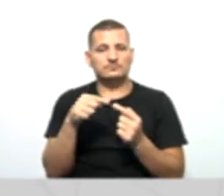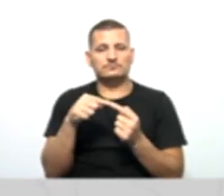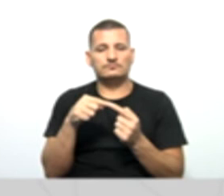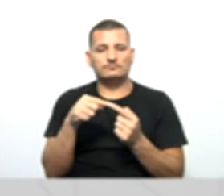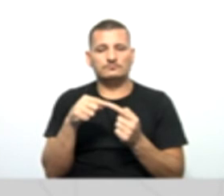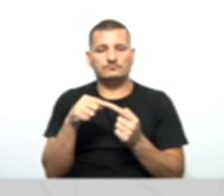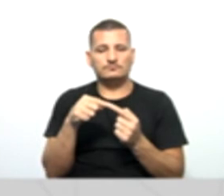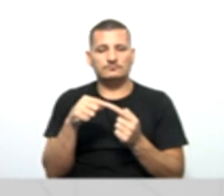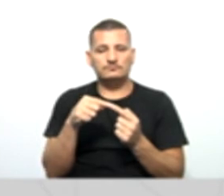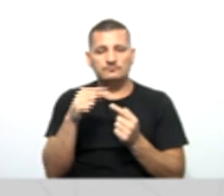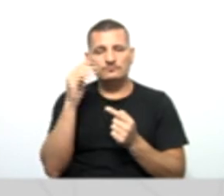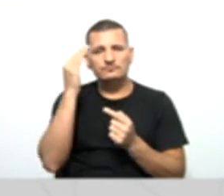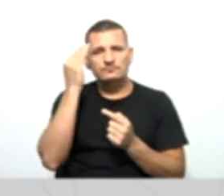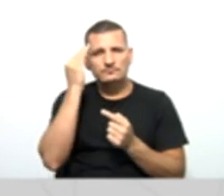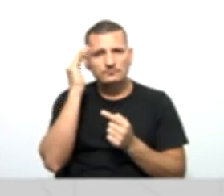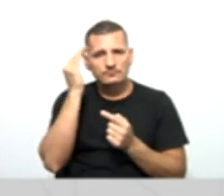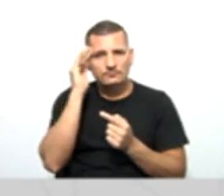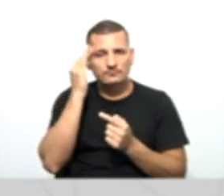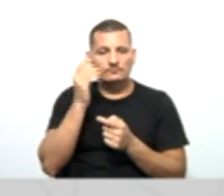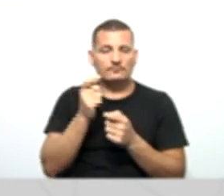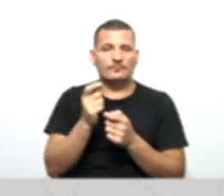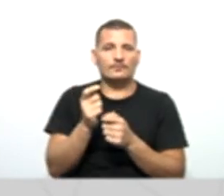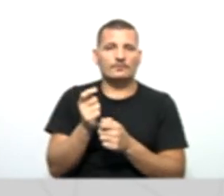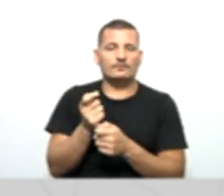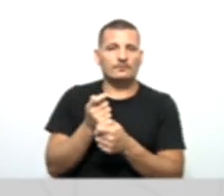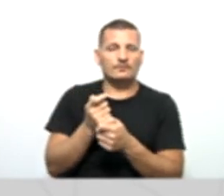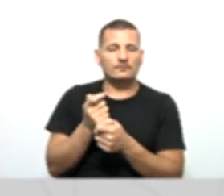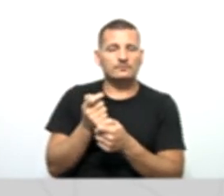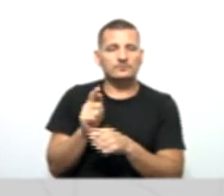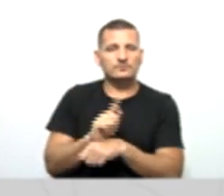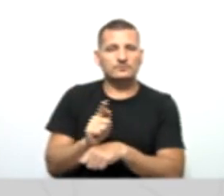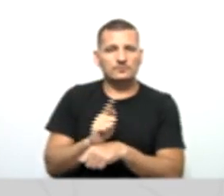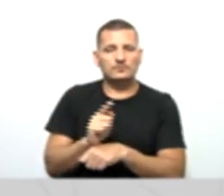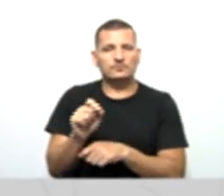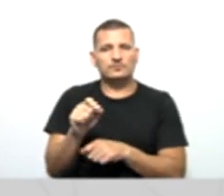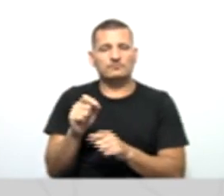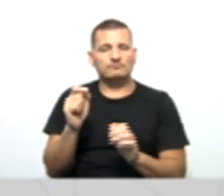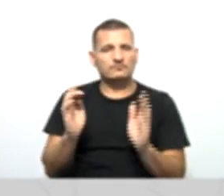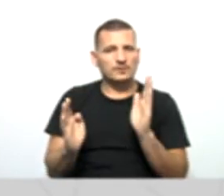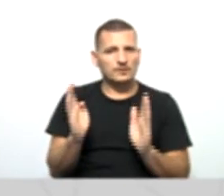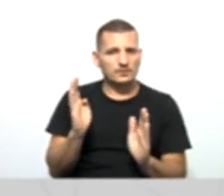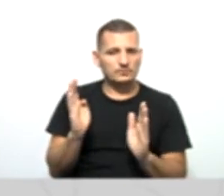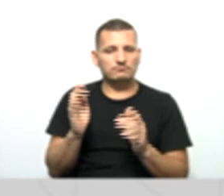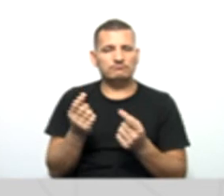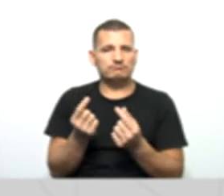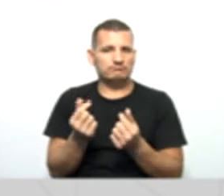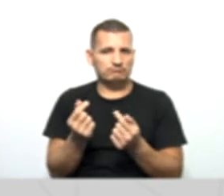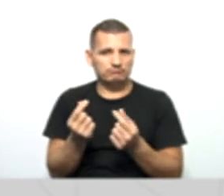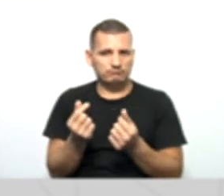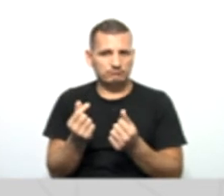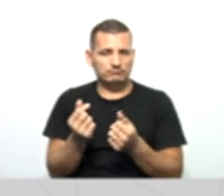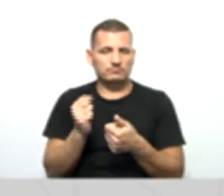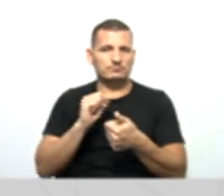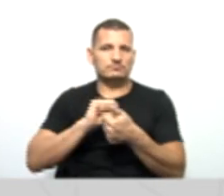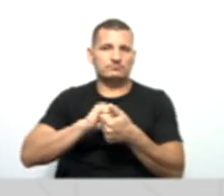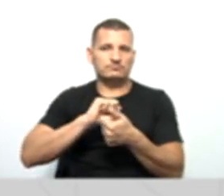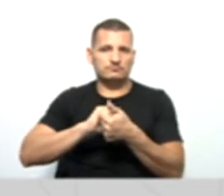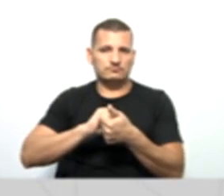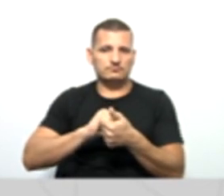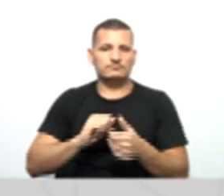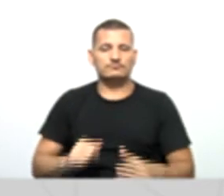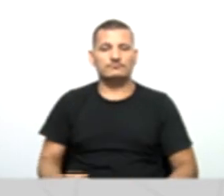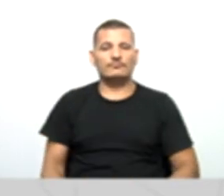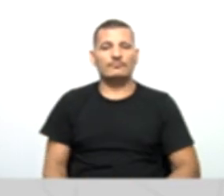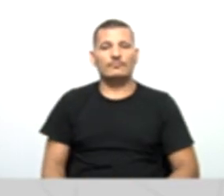tem entender o gerenciamento de prazos, custos e qualidade,